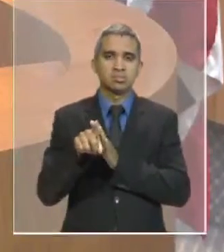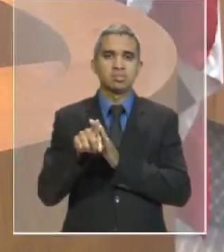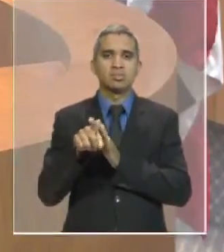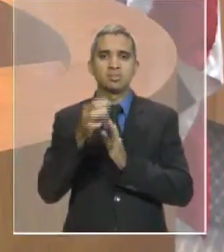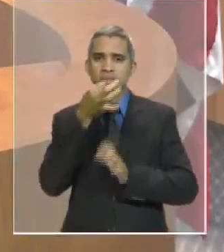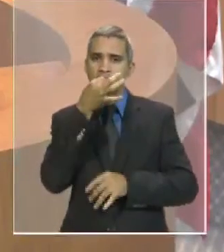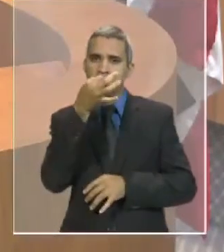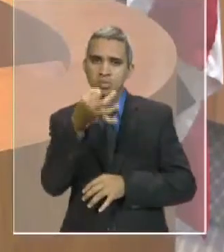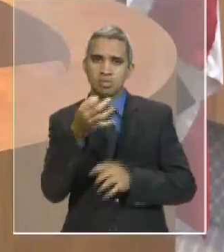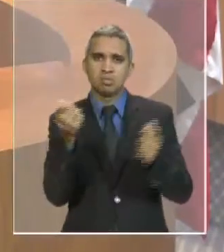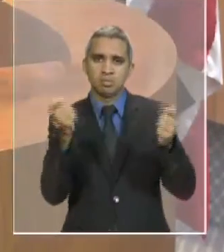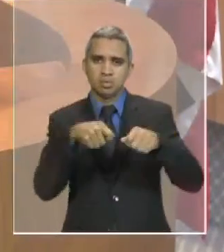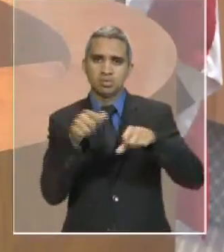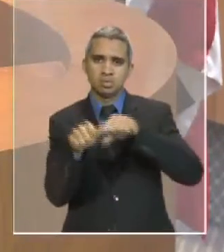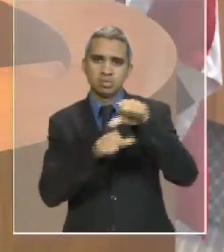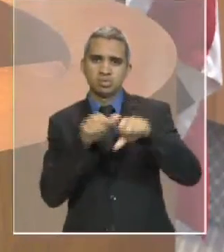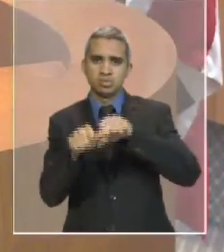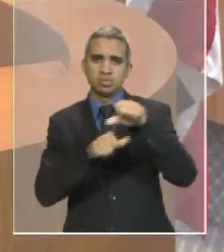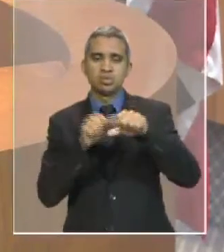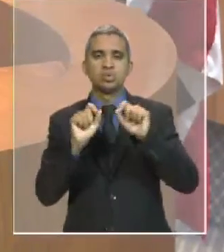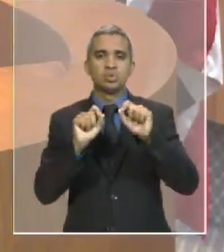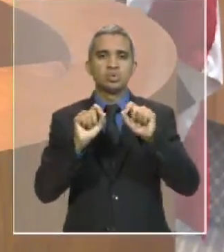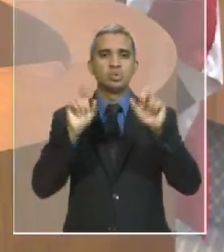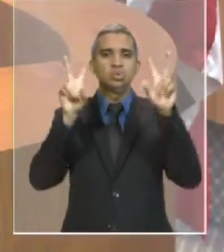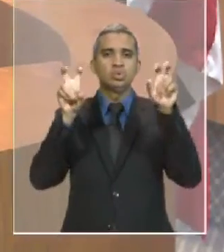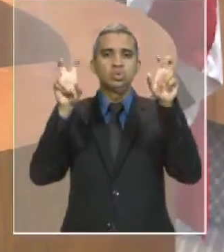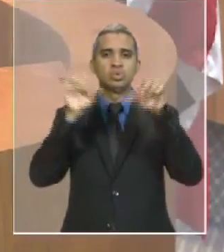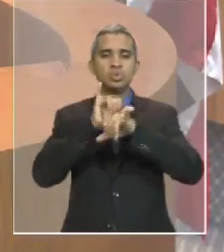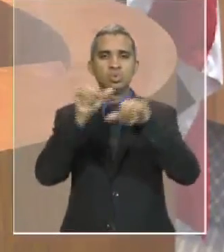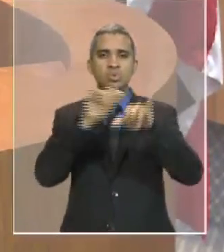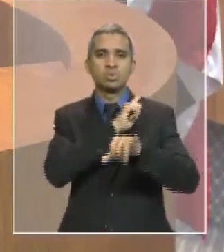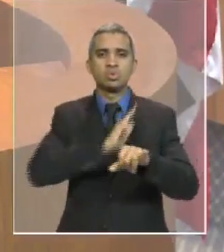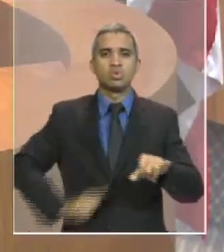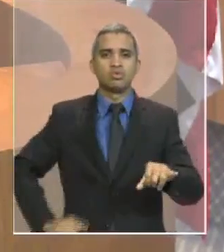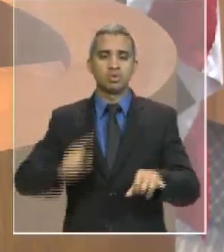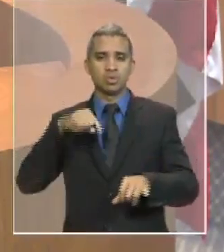de mudança de governo de todos nós para governo de todos meus. Muito obrigado, senhor presidente.